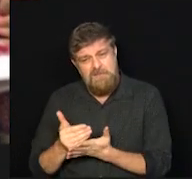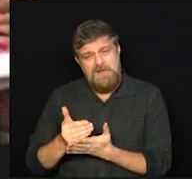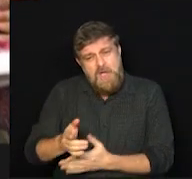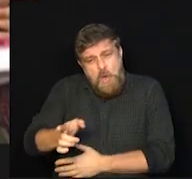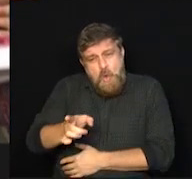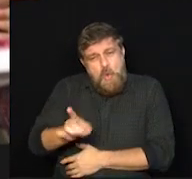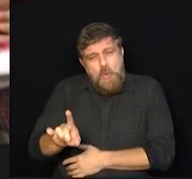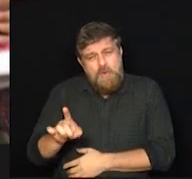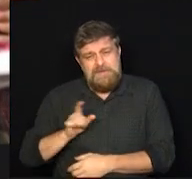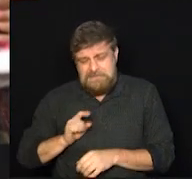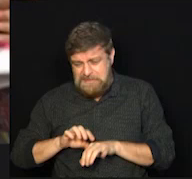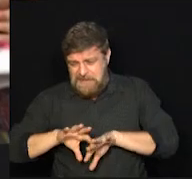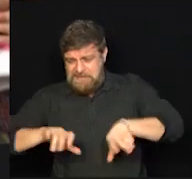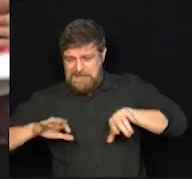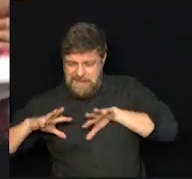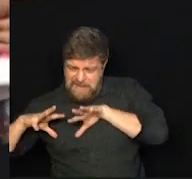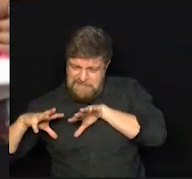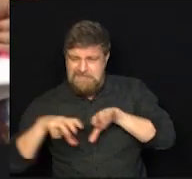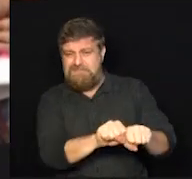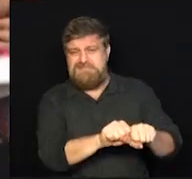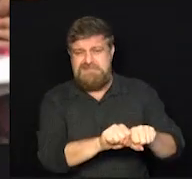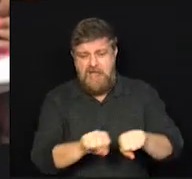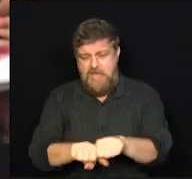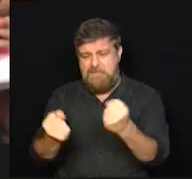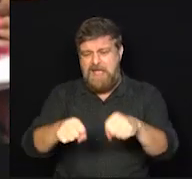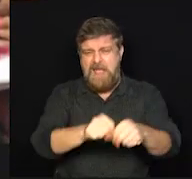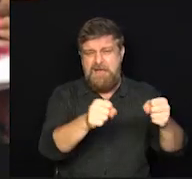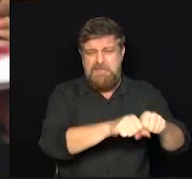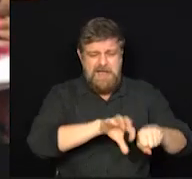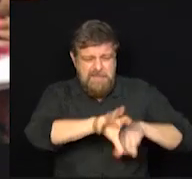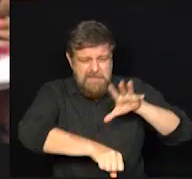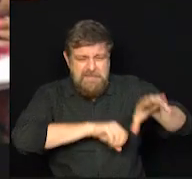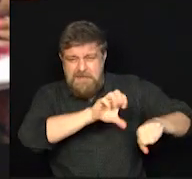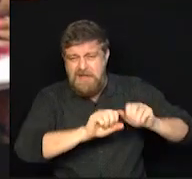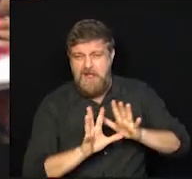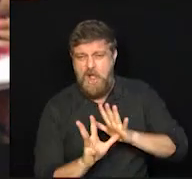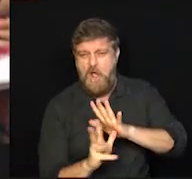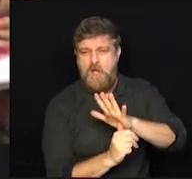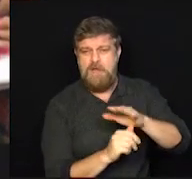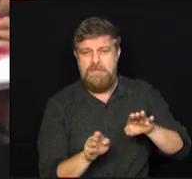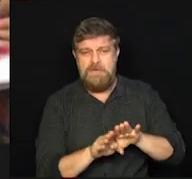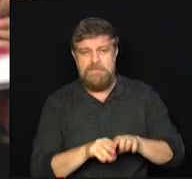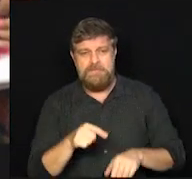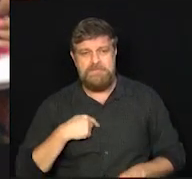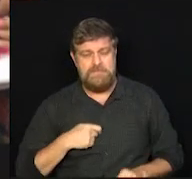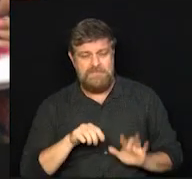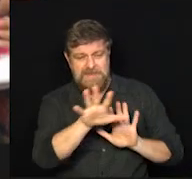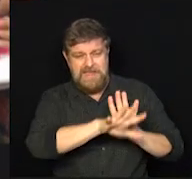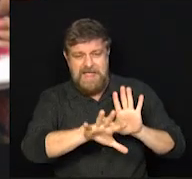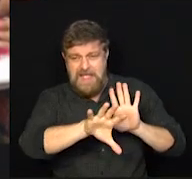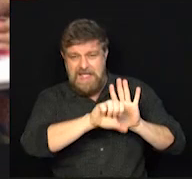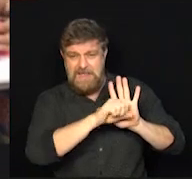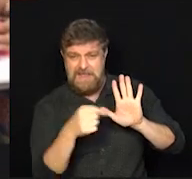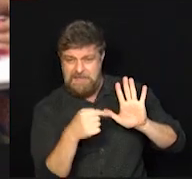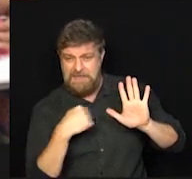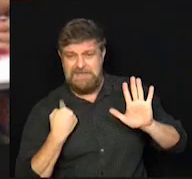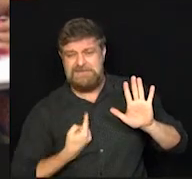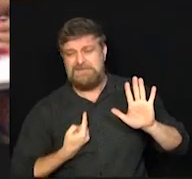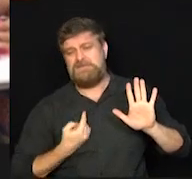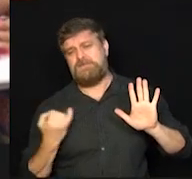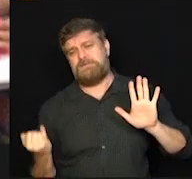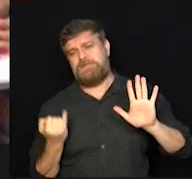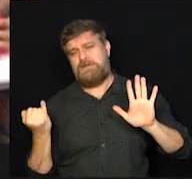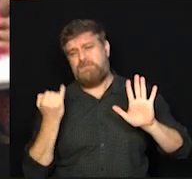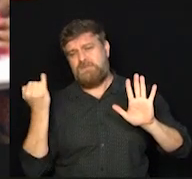é invasão e ato de vandalismo também destruiu nossas imagens imagens para gente muito